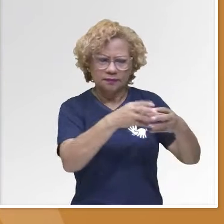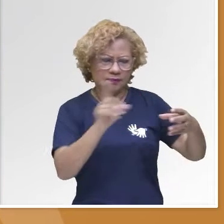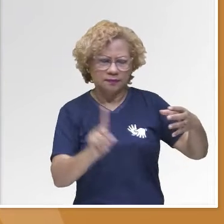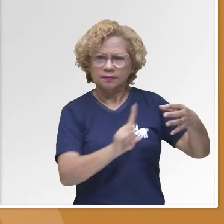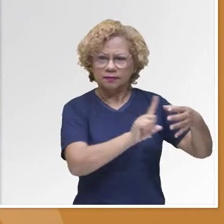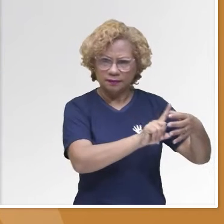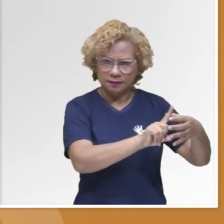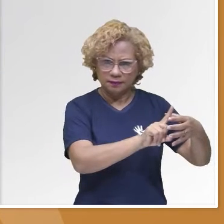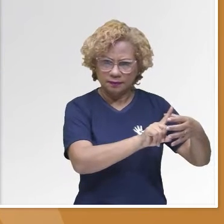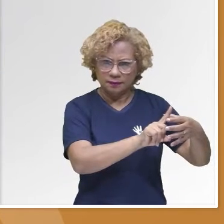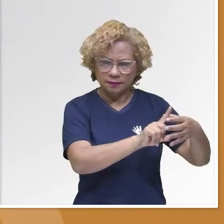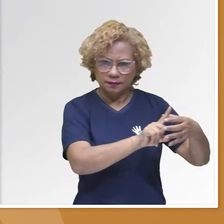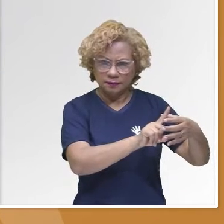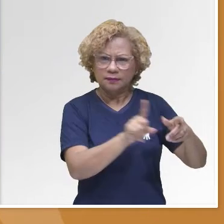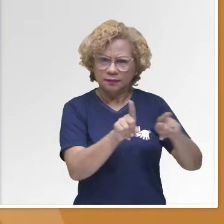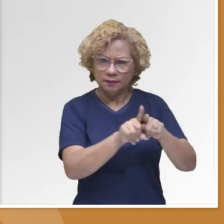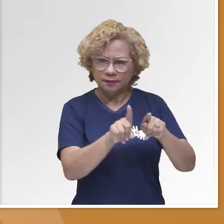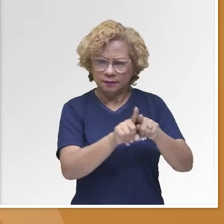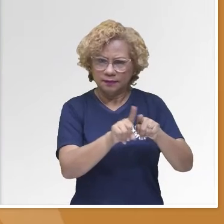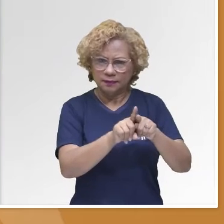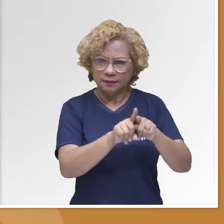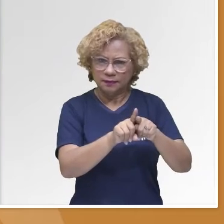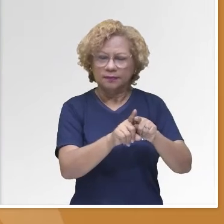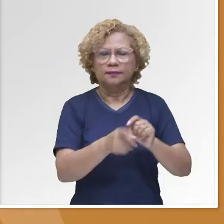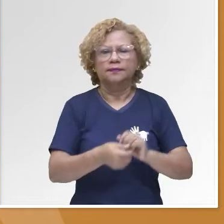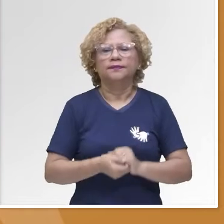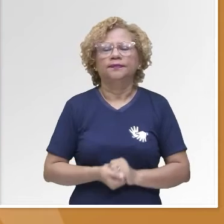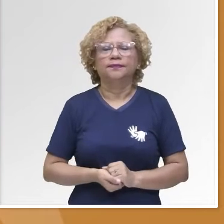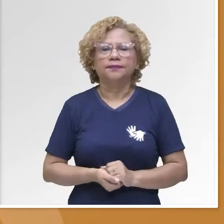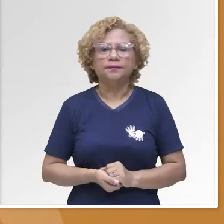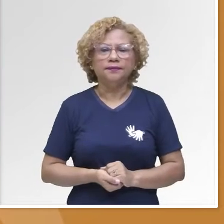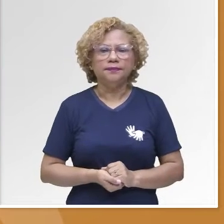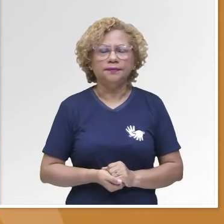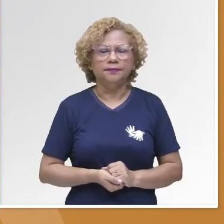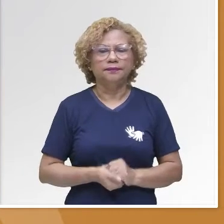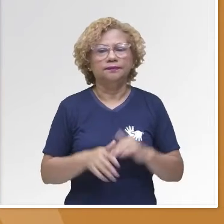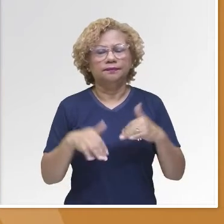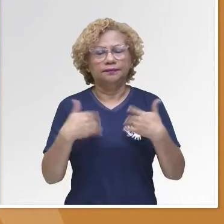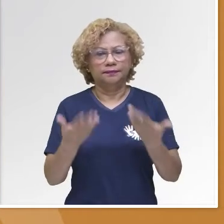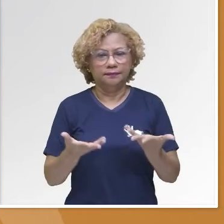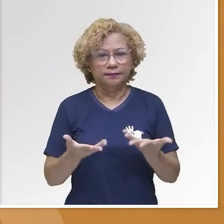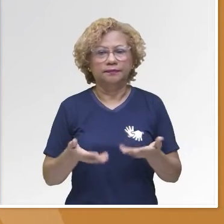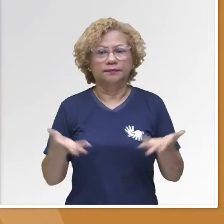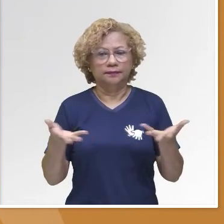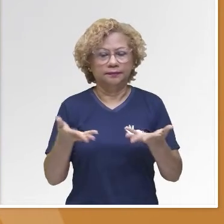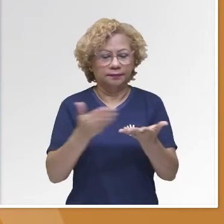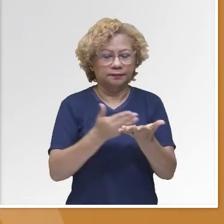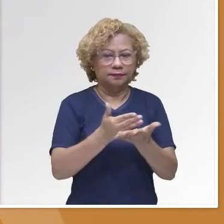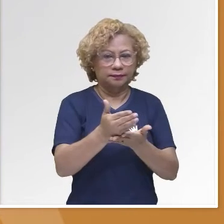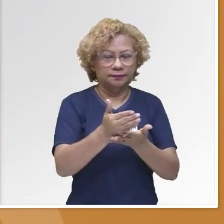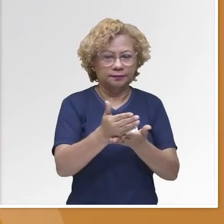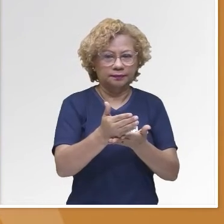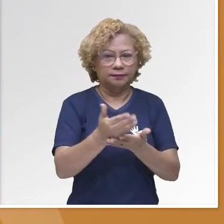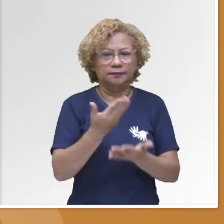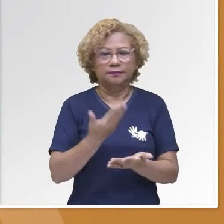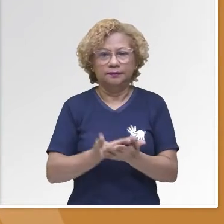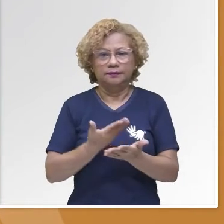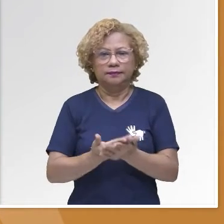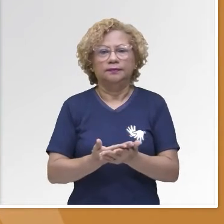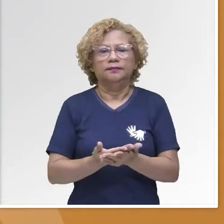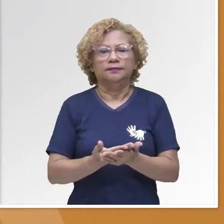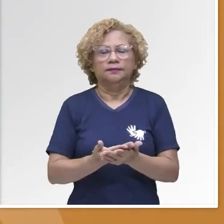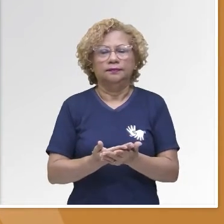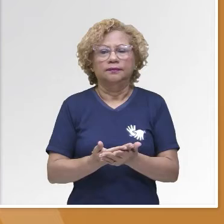né, verificar aí no nosso desafio do dia. Então, gente, para iniciarmos a nossa aula, nós iremos verificar